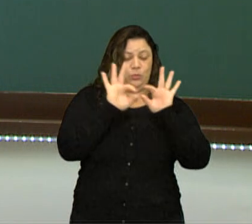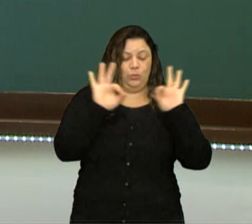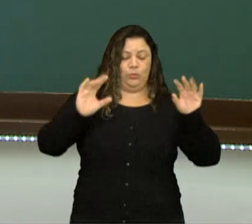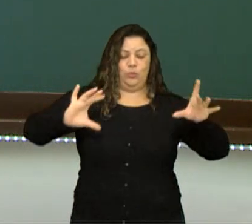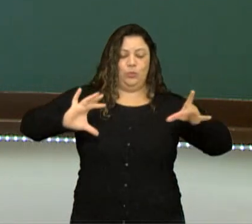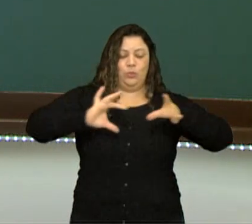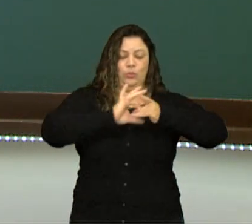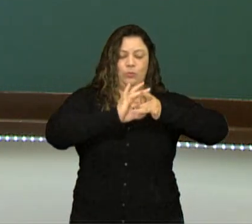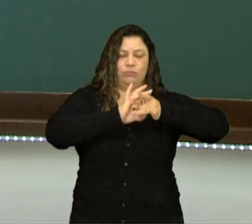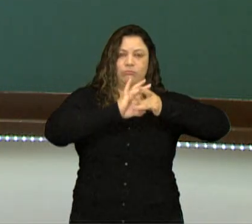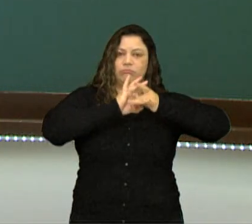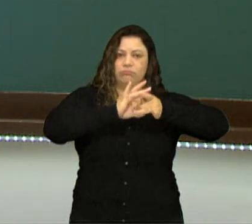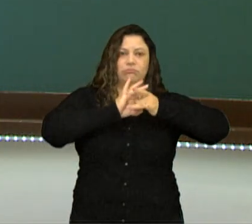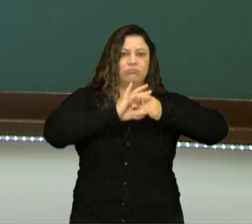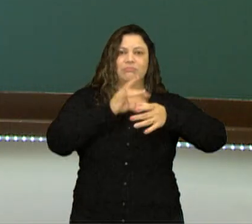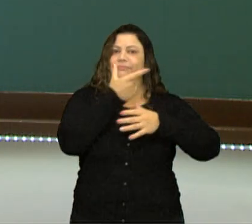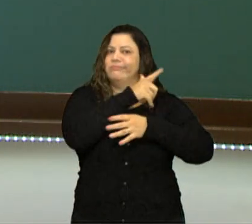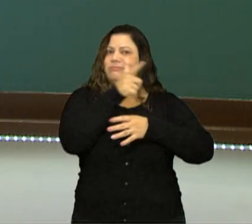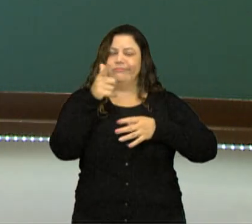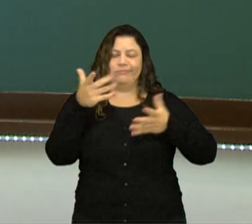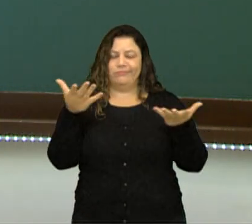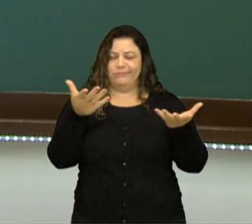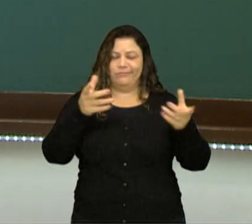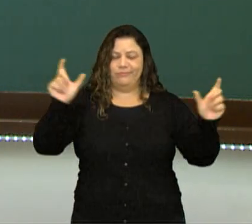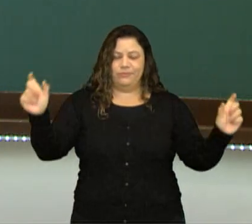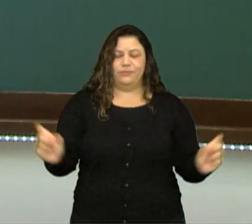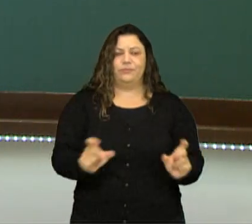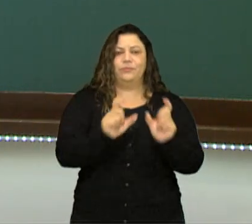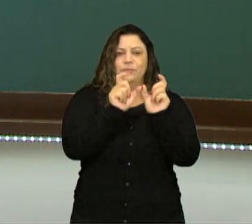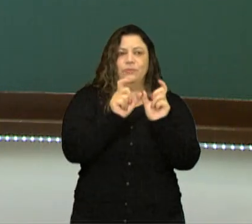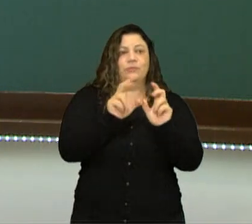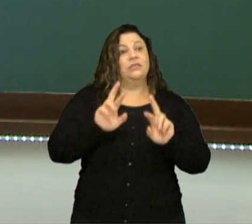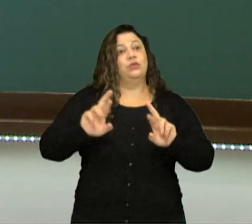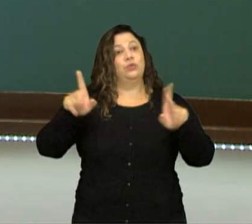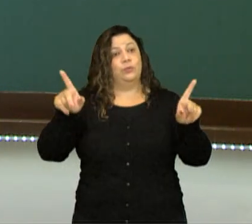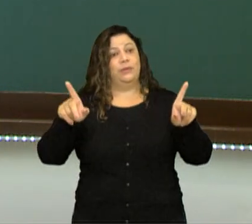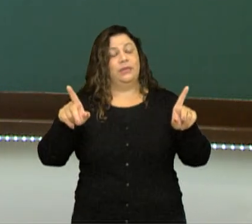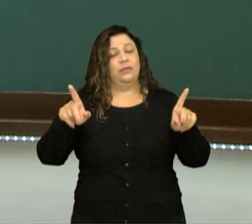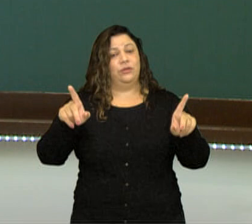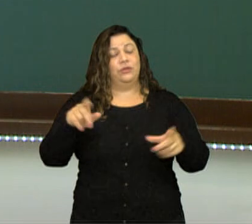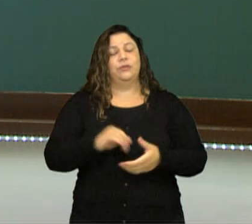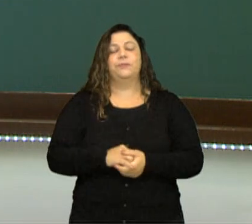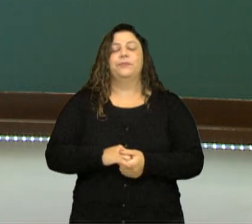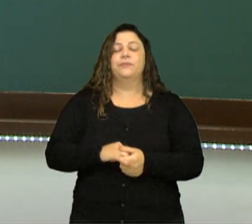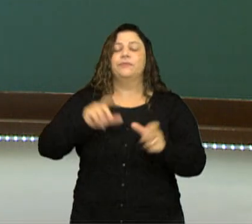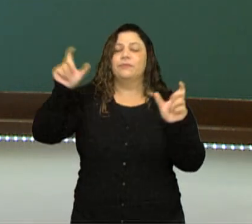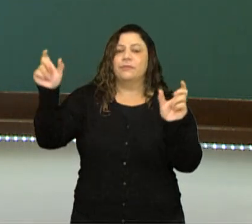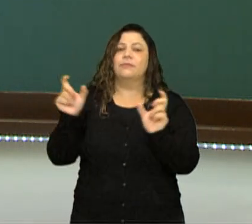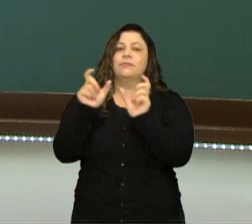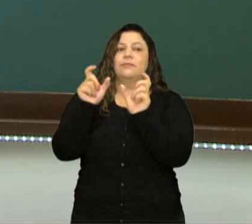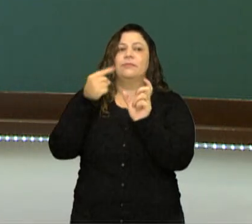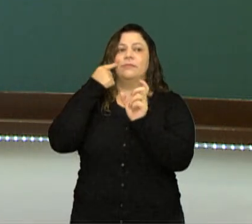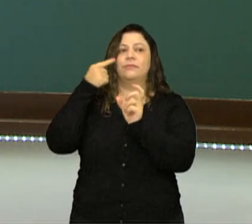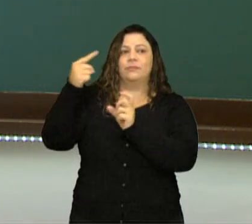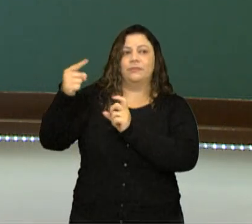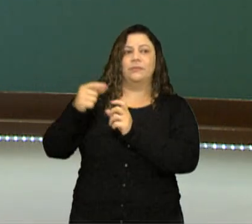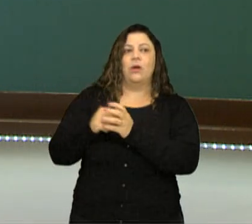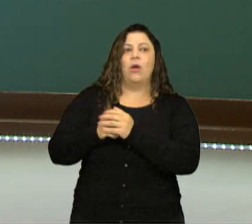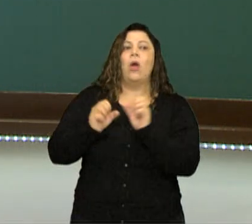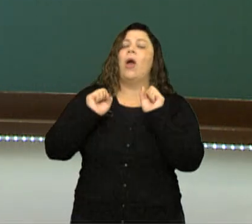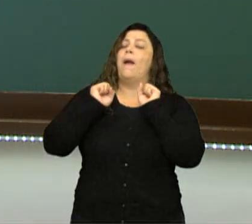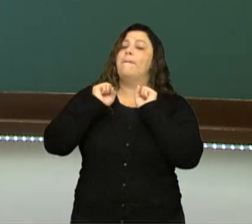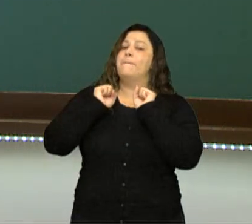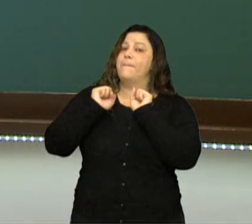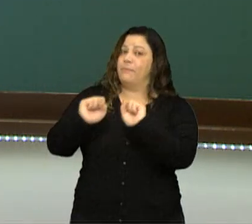conexão, não apresenta uma conjunção. Diferente da segunda oração, que é composta pela forma verbal, podemos